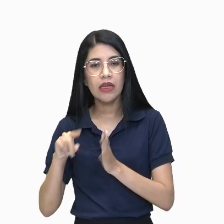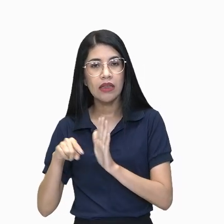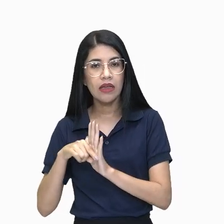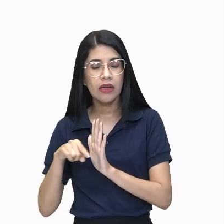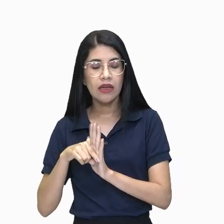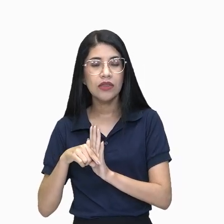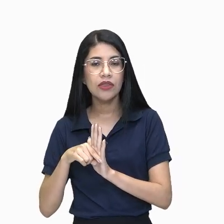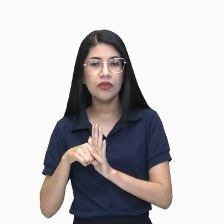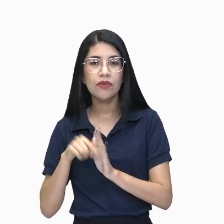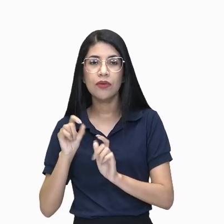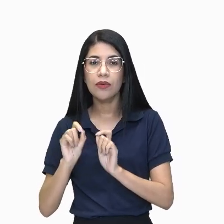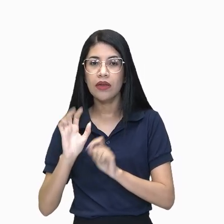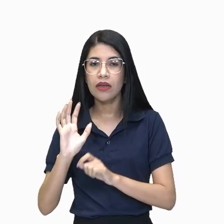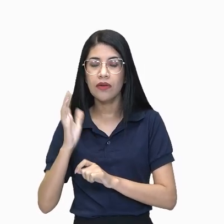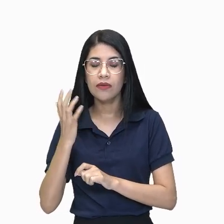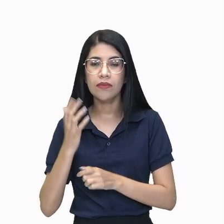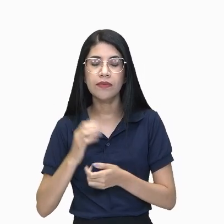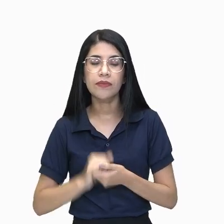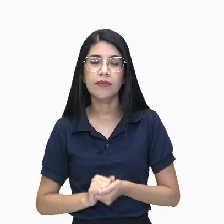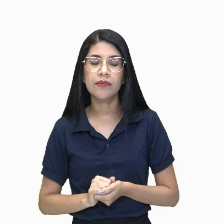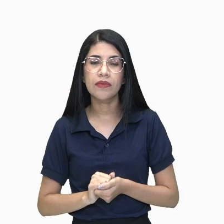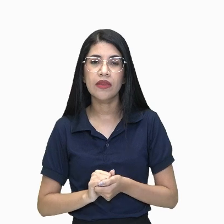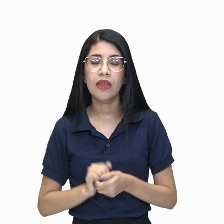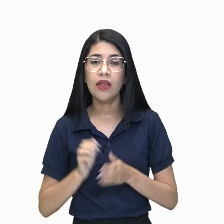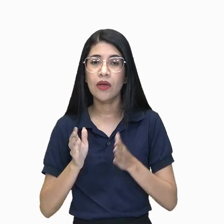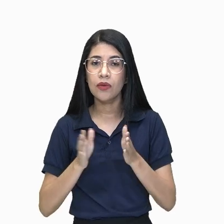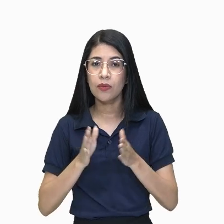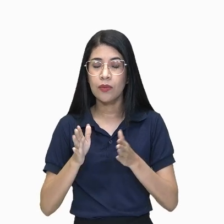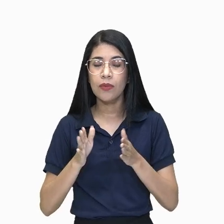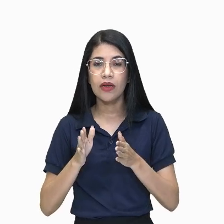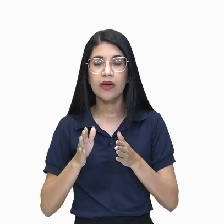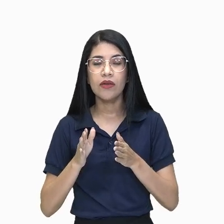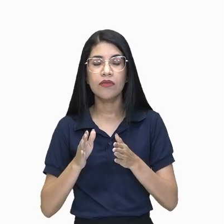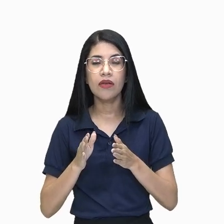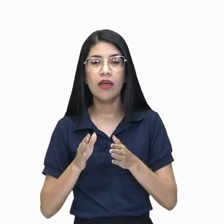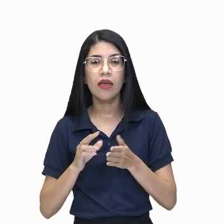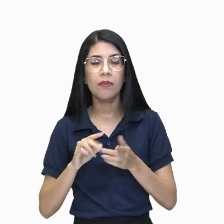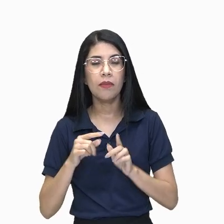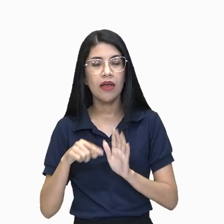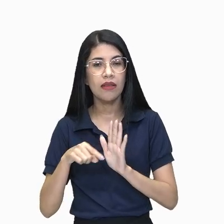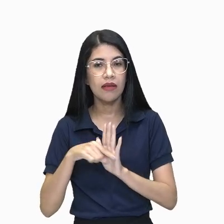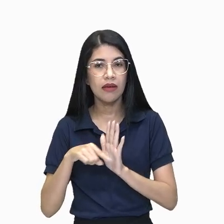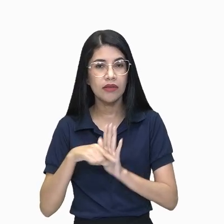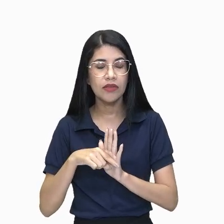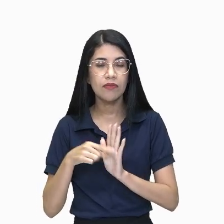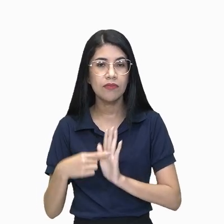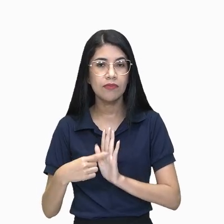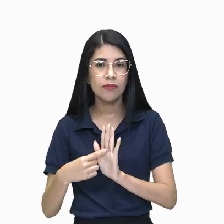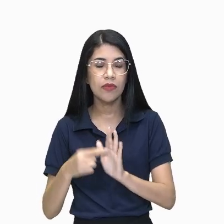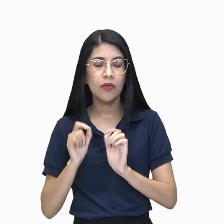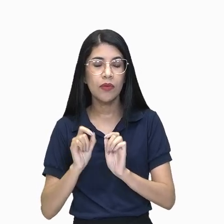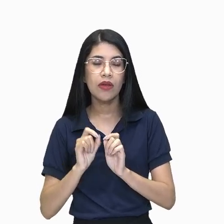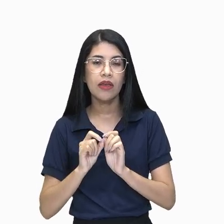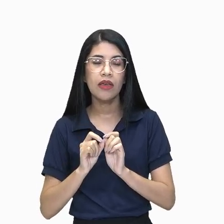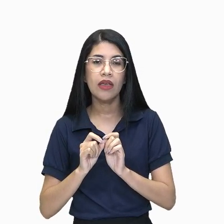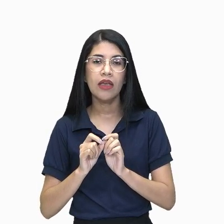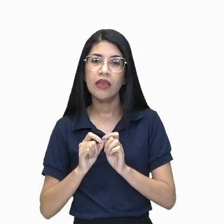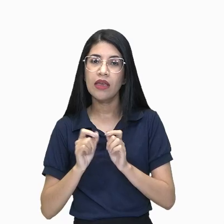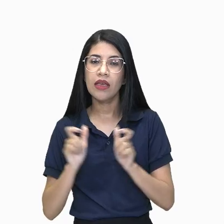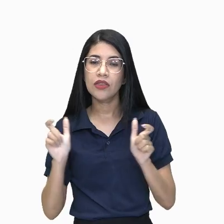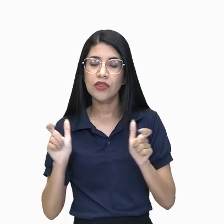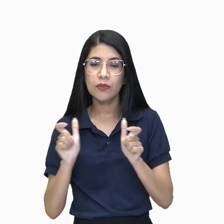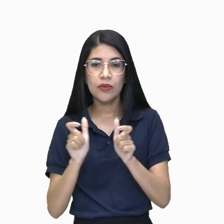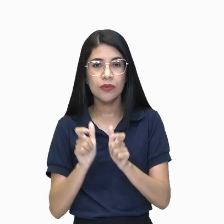acompanhe na tela comigo. Neste período mais recente, a taxa de variação é negativa, indicando uma